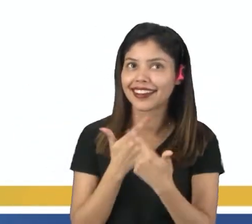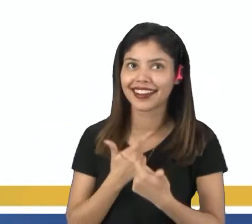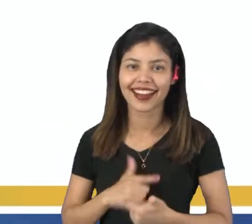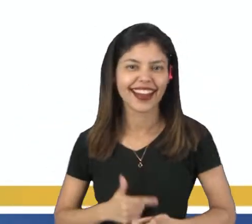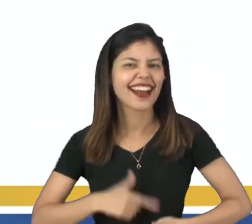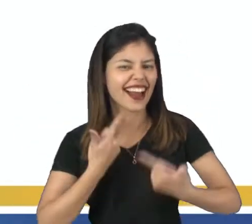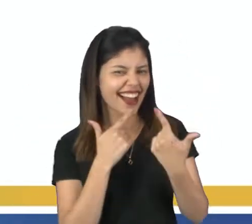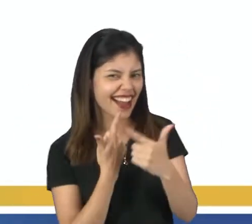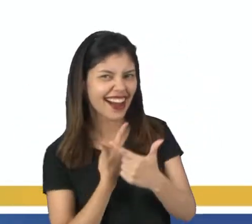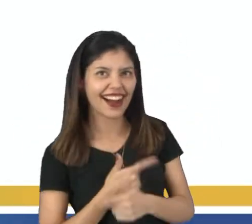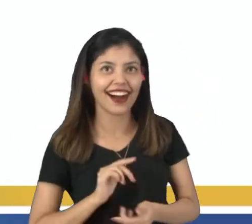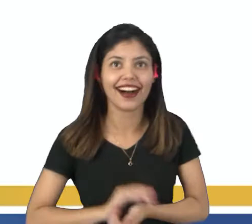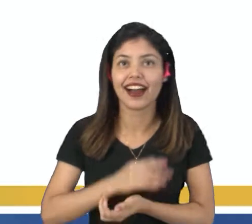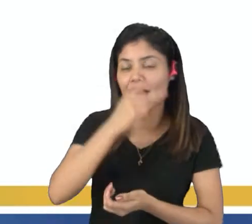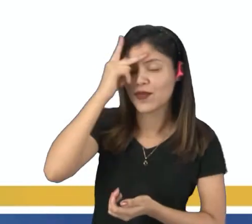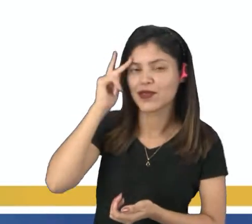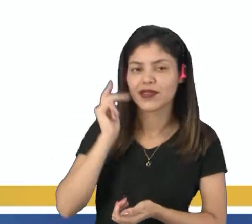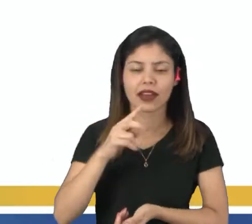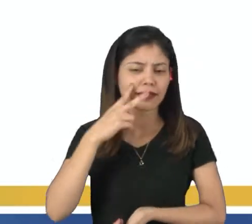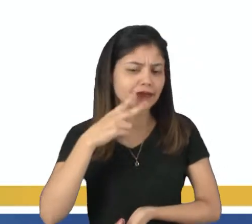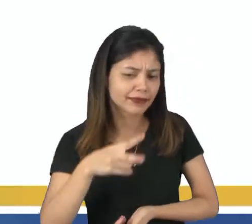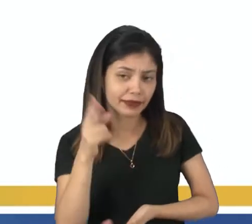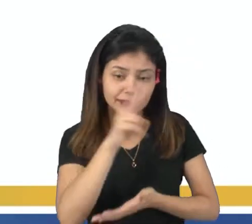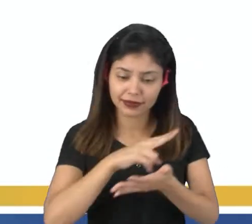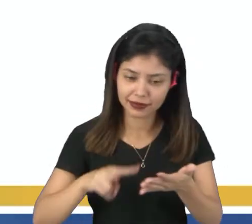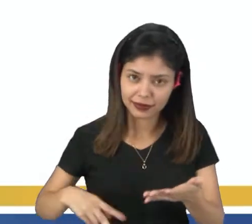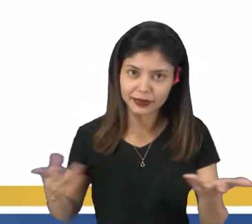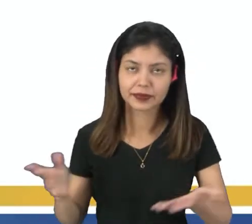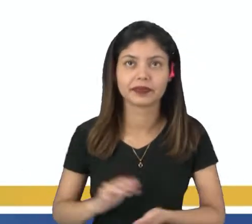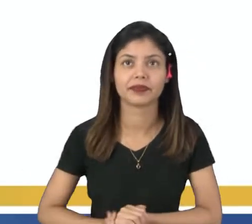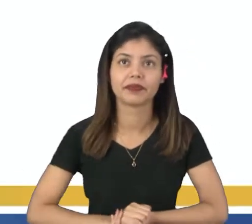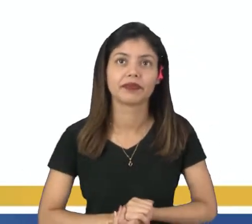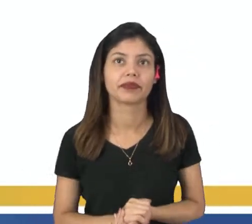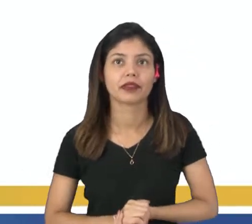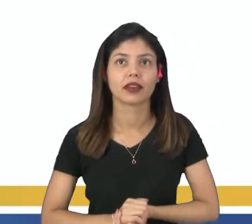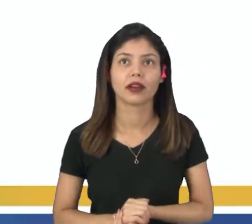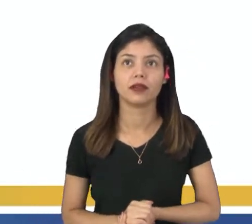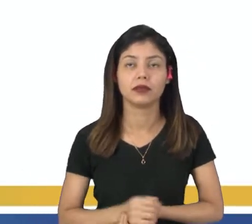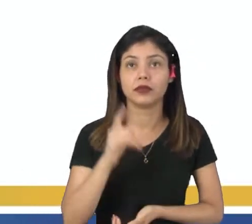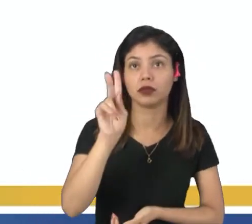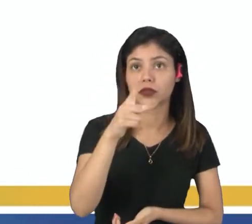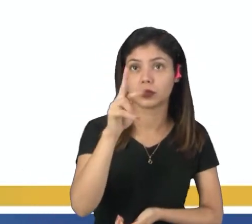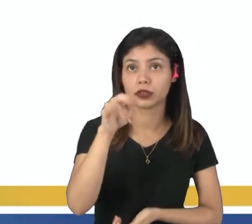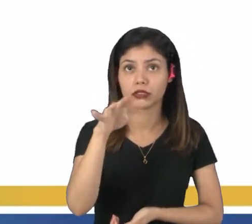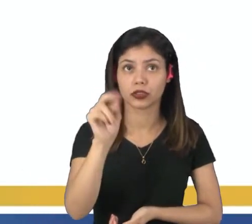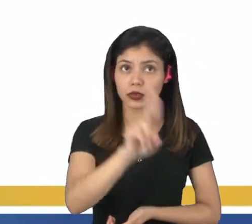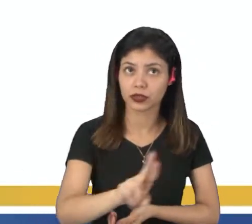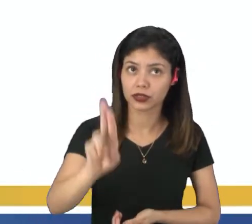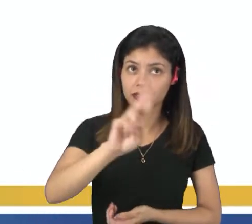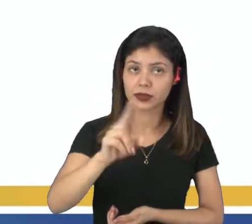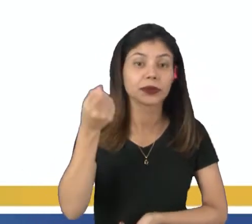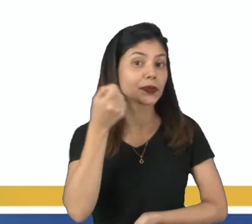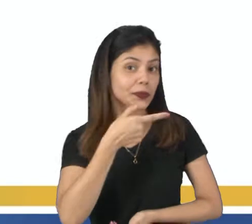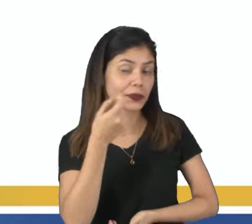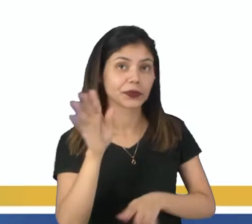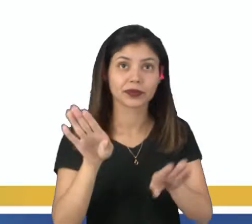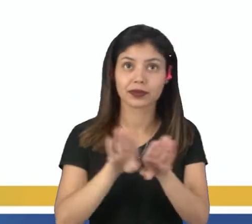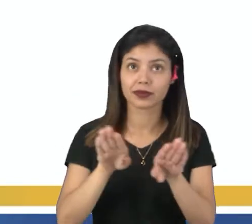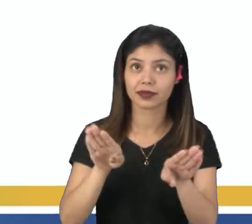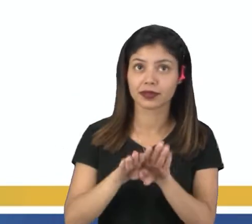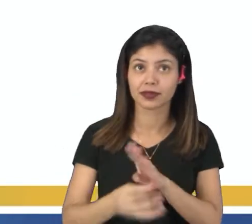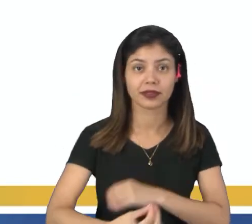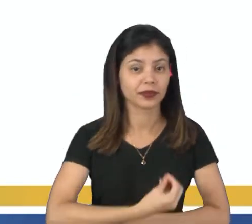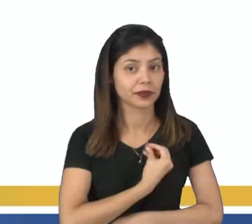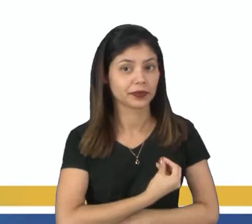ou gargalhadas em quem a ouve ou lê. É um recurso humorístico utilizado na comédia e também na